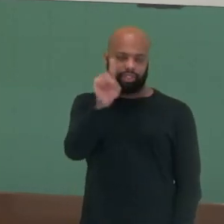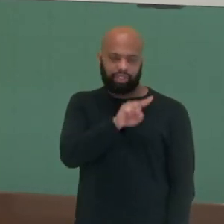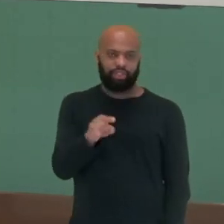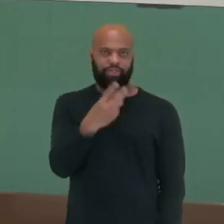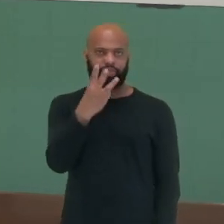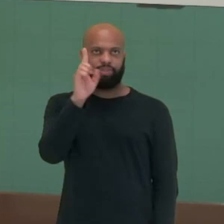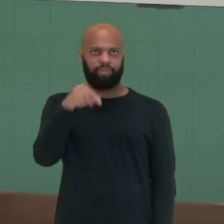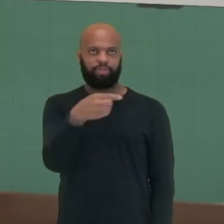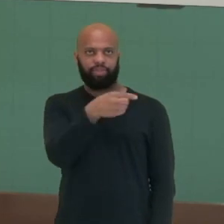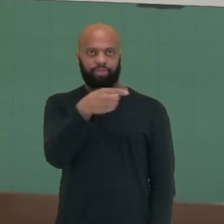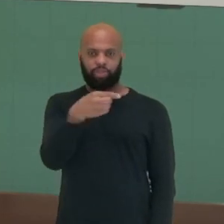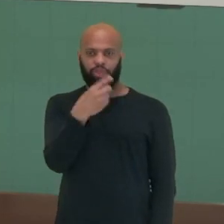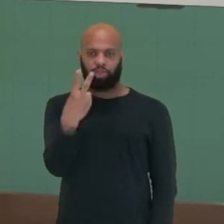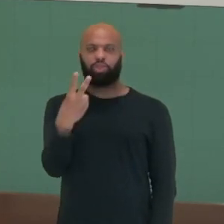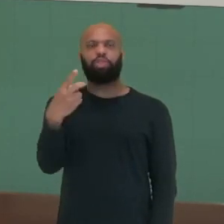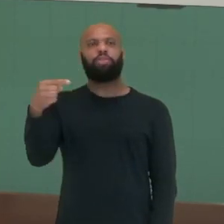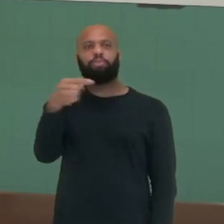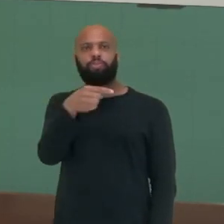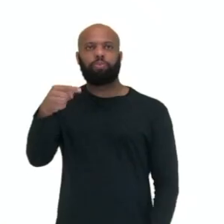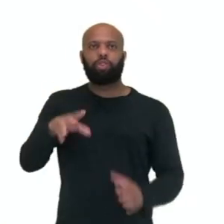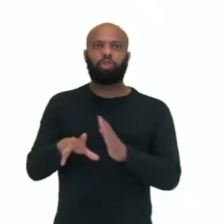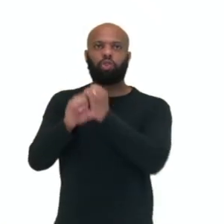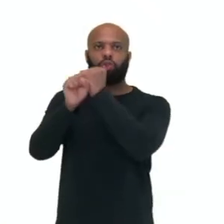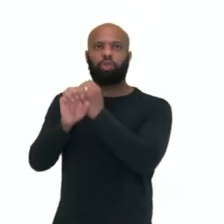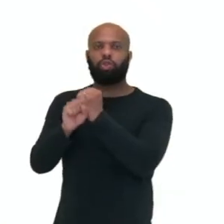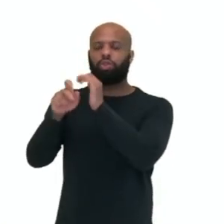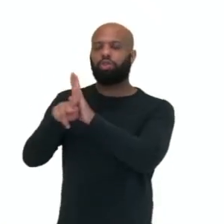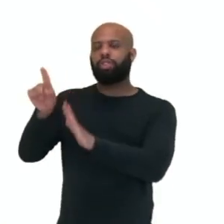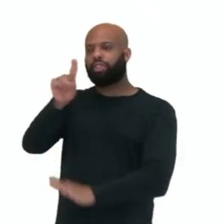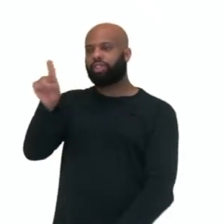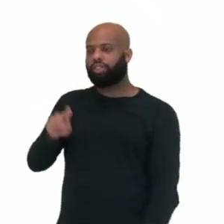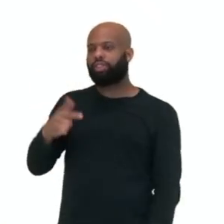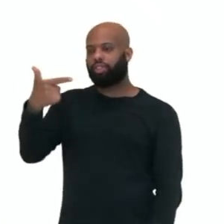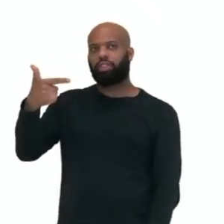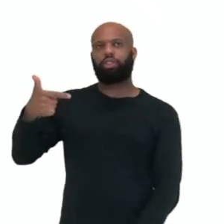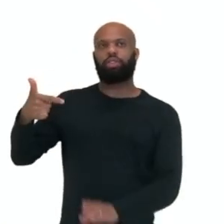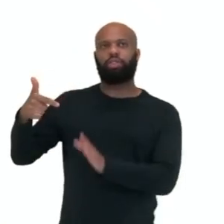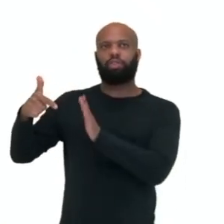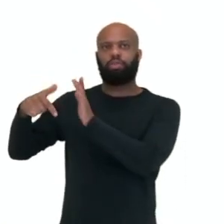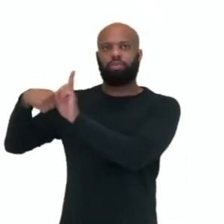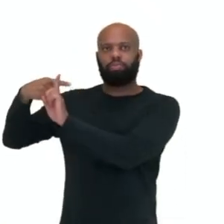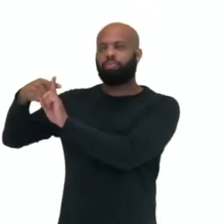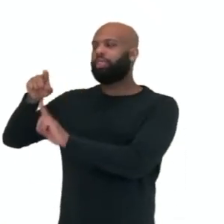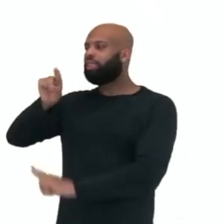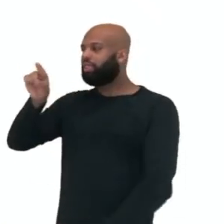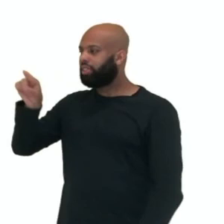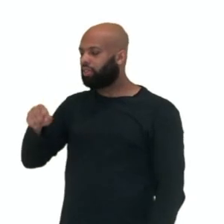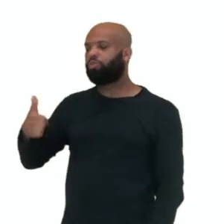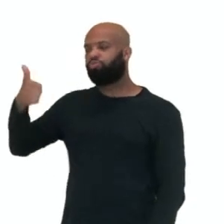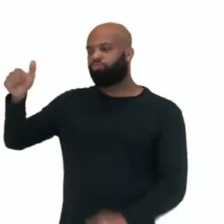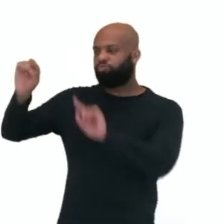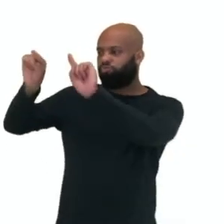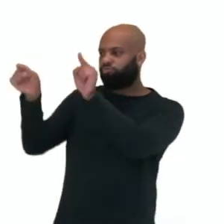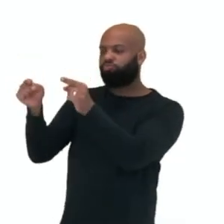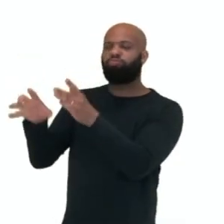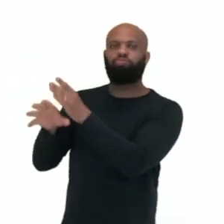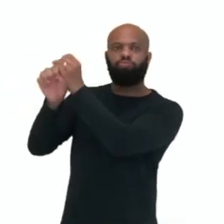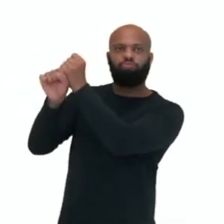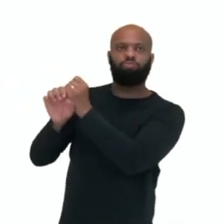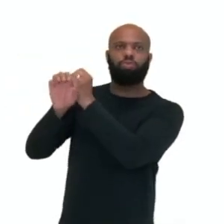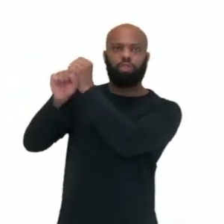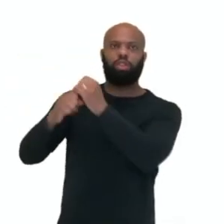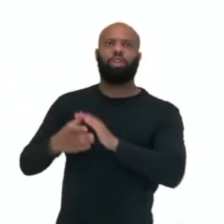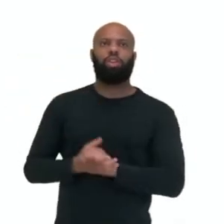menos 2, menos a somatória, então colocamos o colchete aqui, 3 menos 4i,